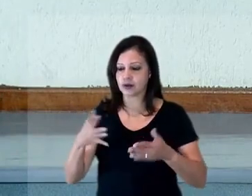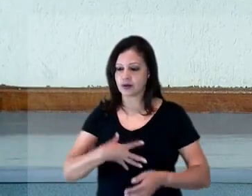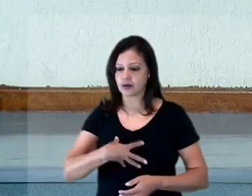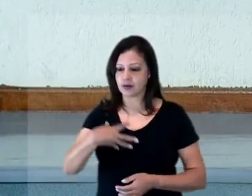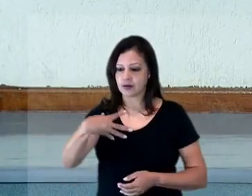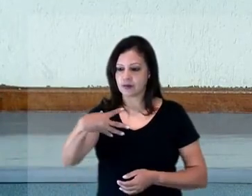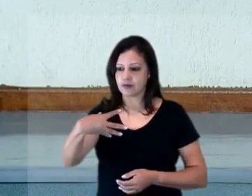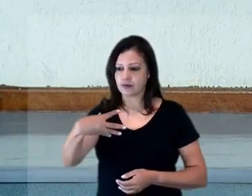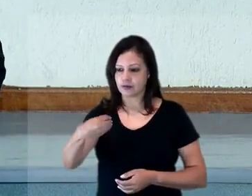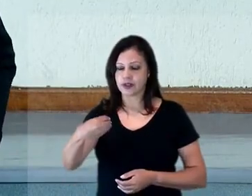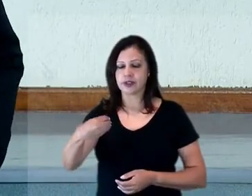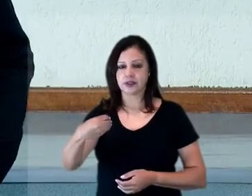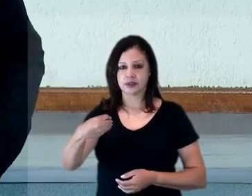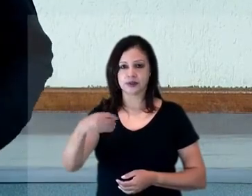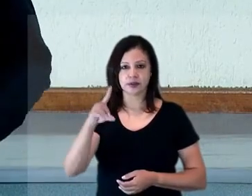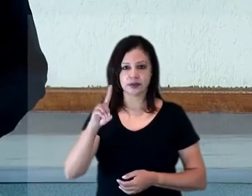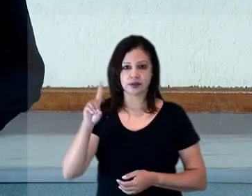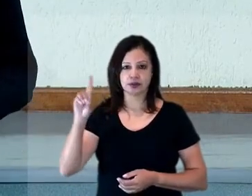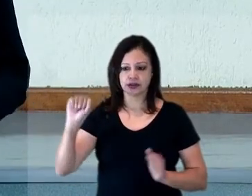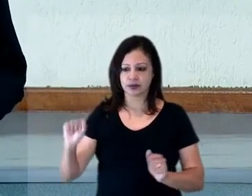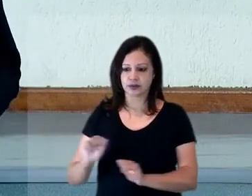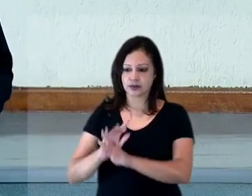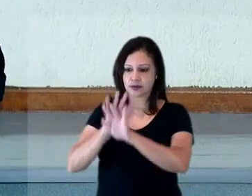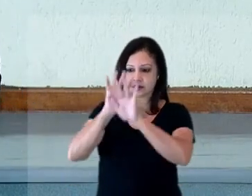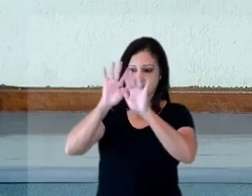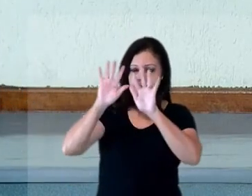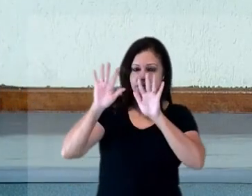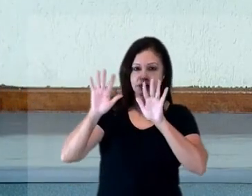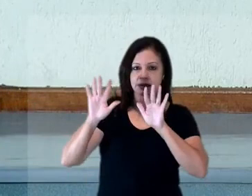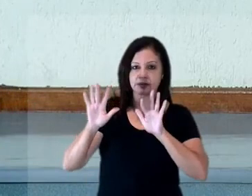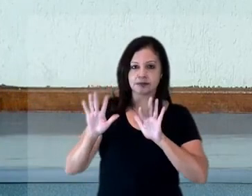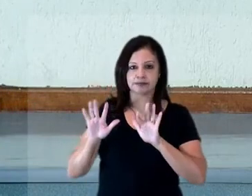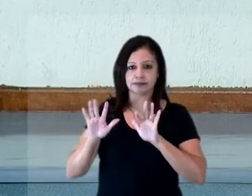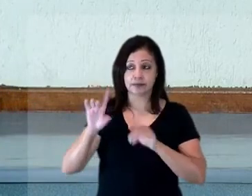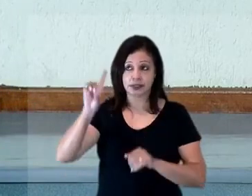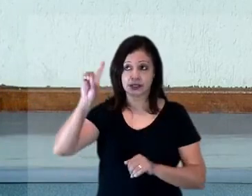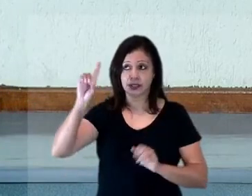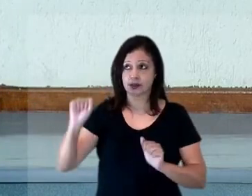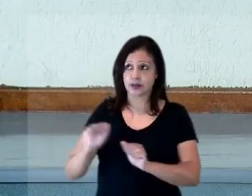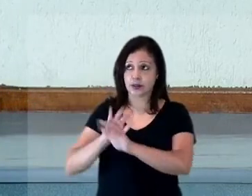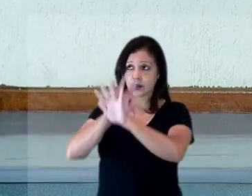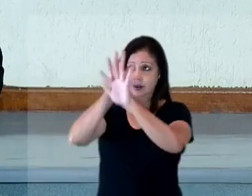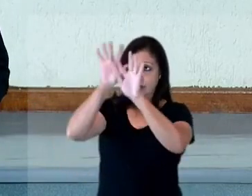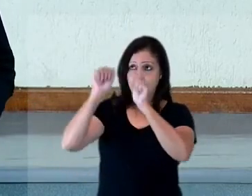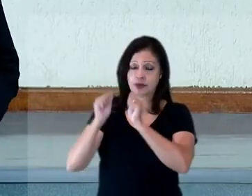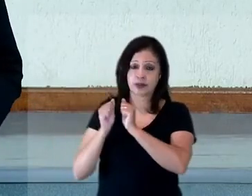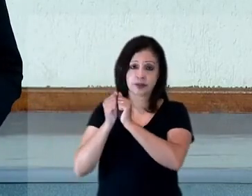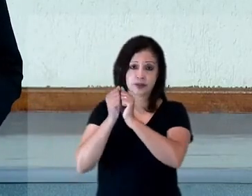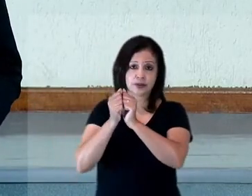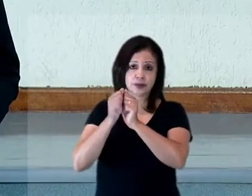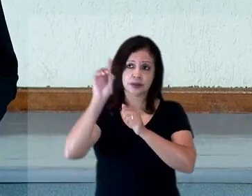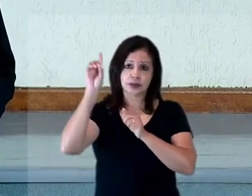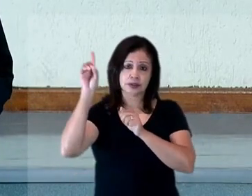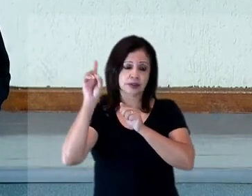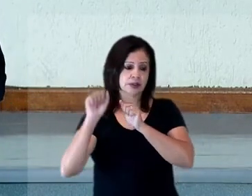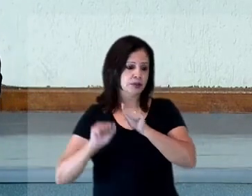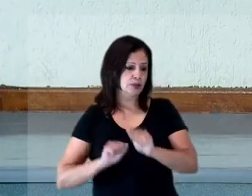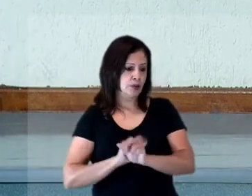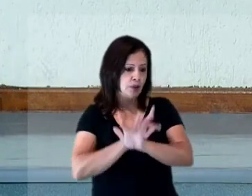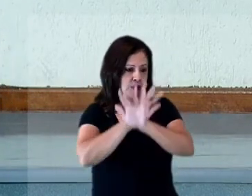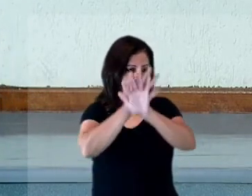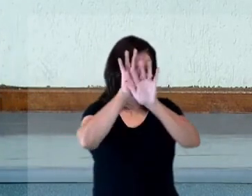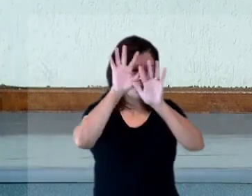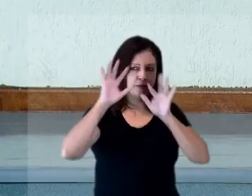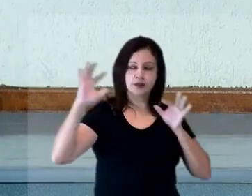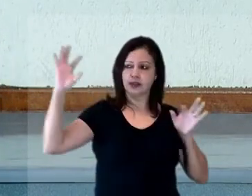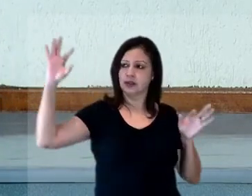é glorificado nele. Se Deus é glorificado nele, Deus também glorificará o Filho